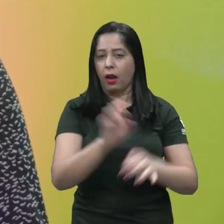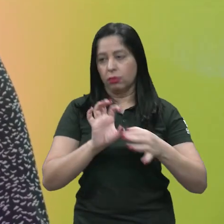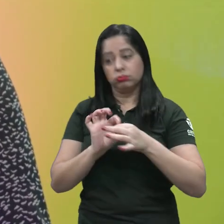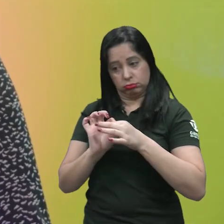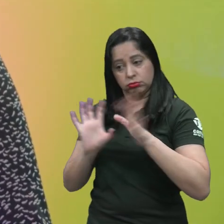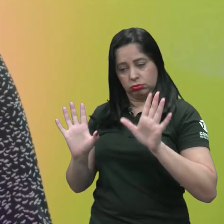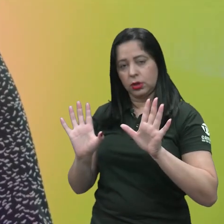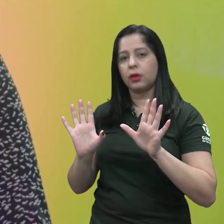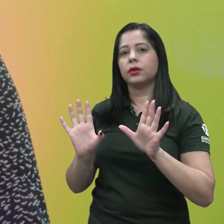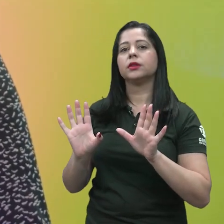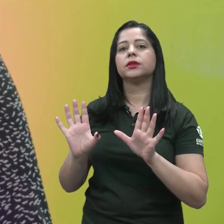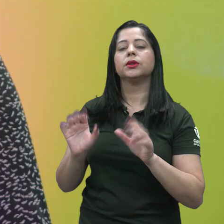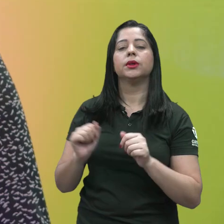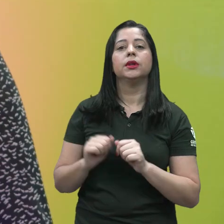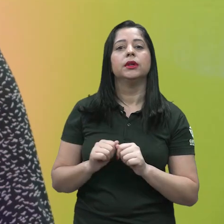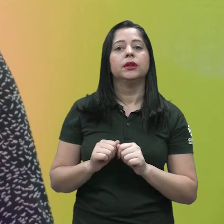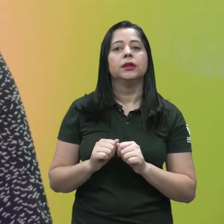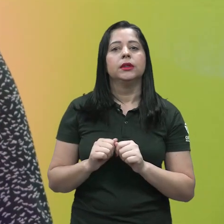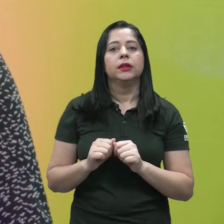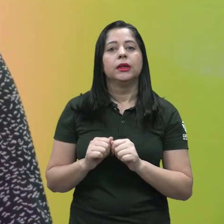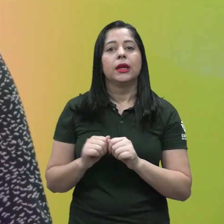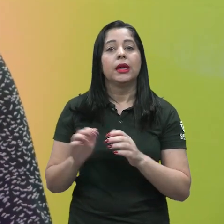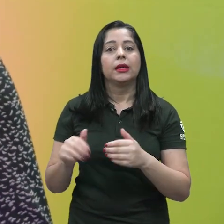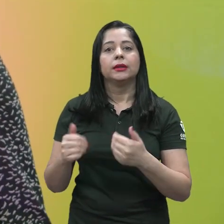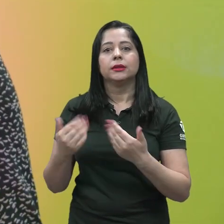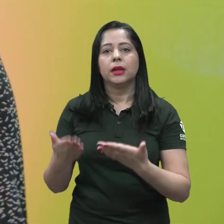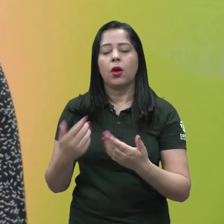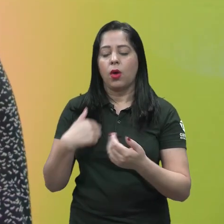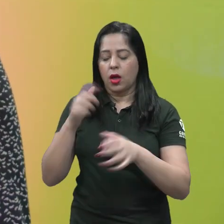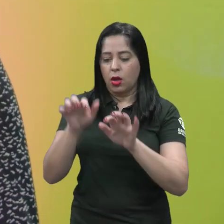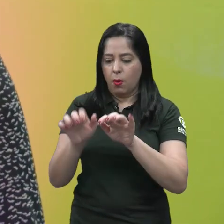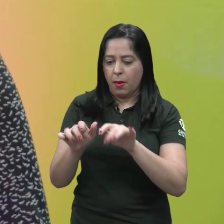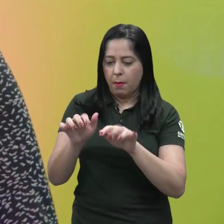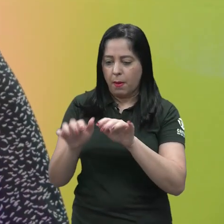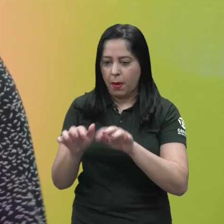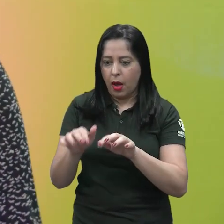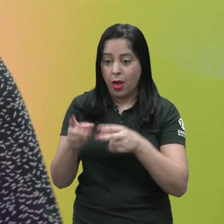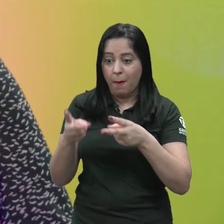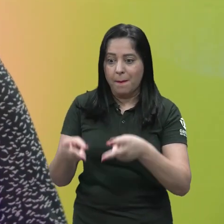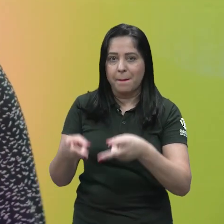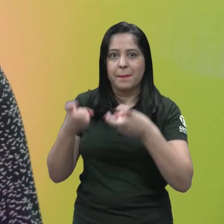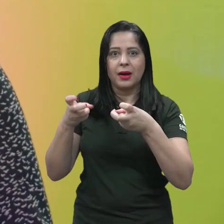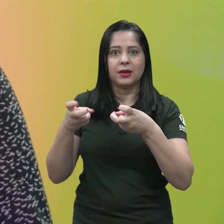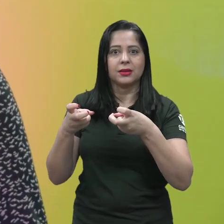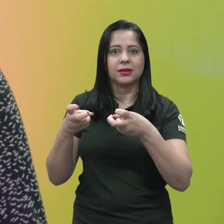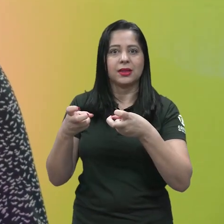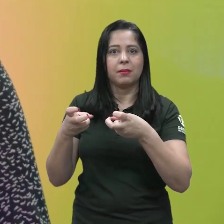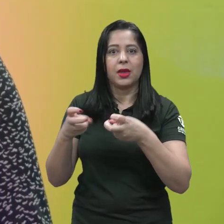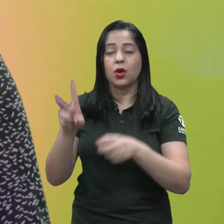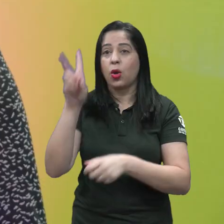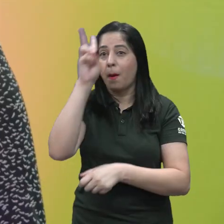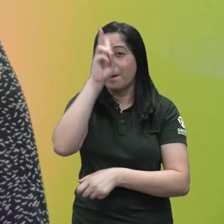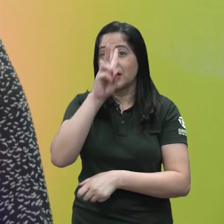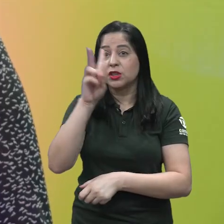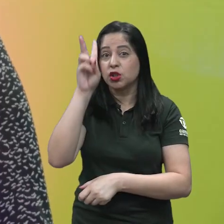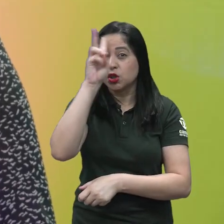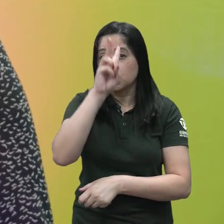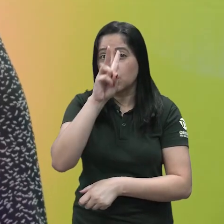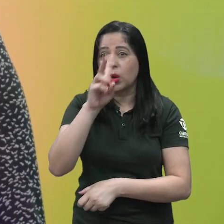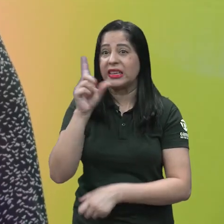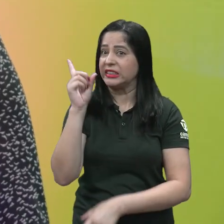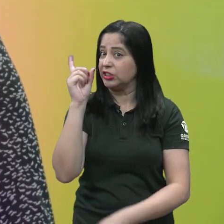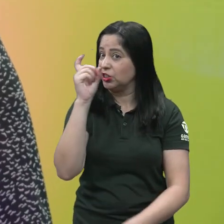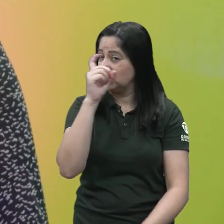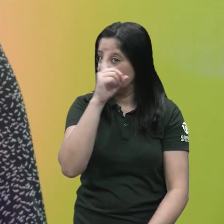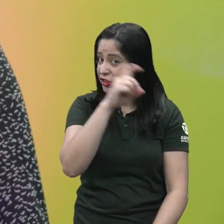da Maria, evidentemente. E nessa digitalização nós percebemos que era uma história